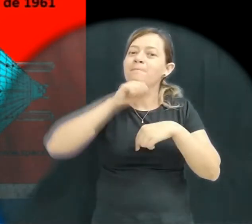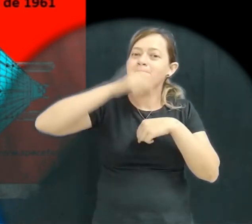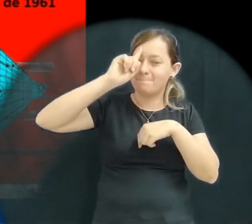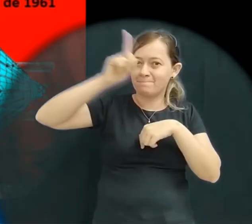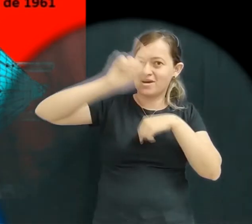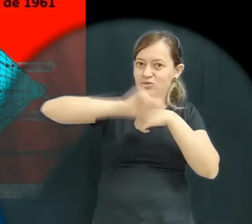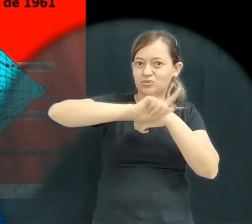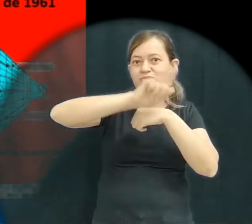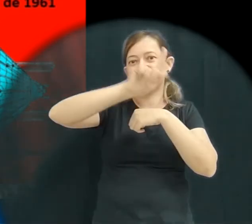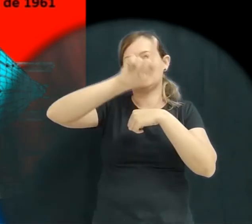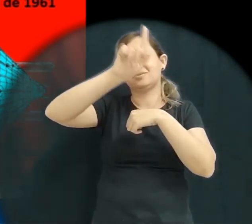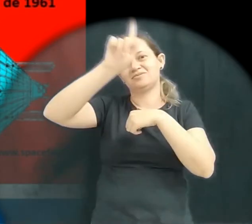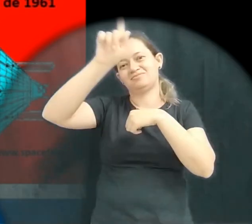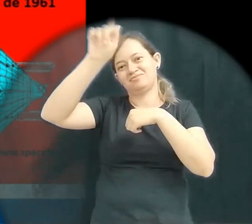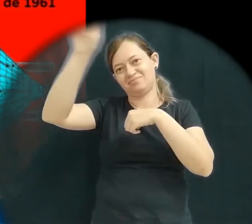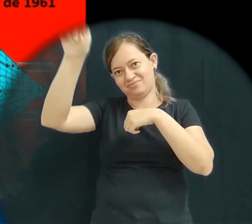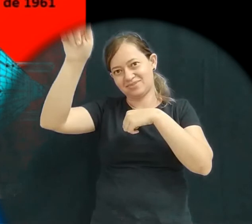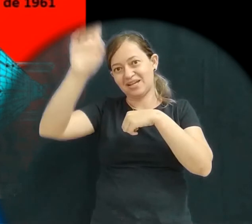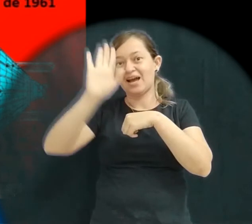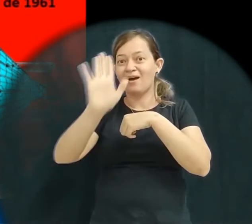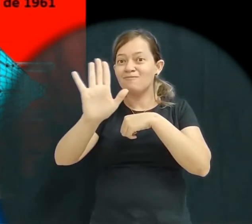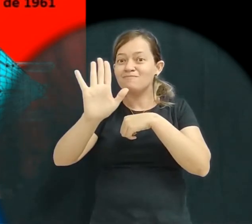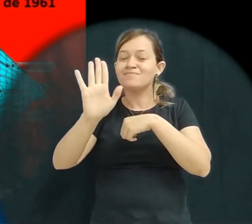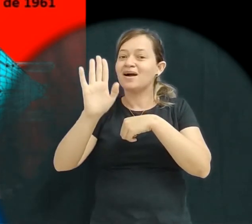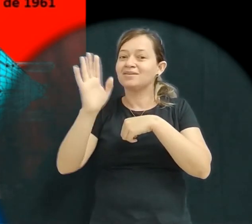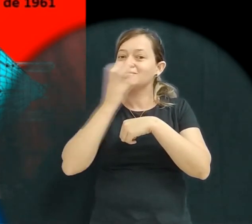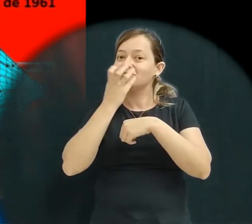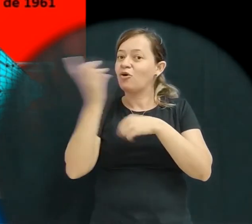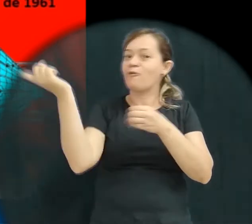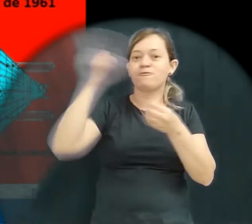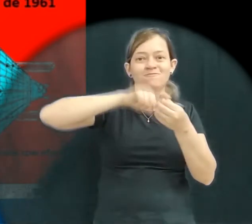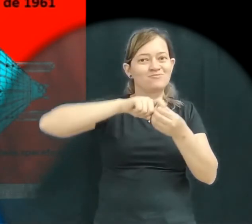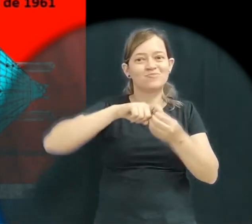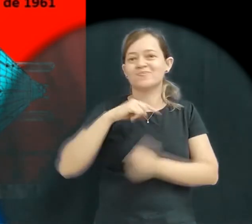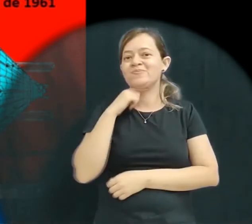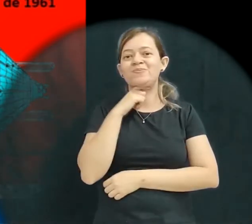foi para o espaço, mas não voltou. O Yuri Gagarin retornou. Ele foi o primeiro cosmonauta.